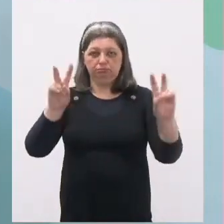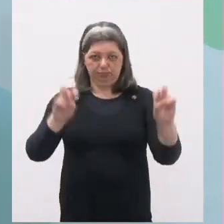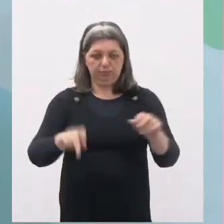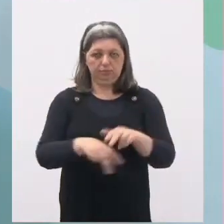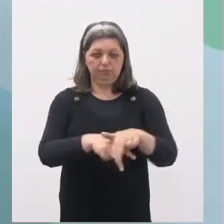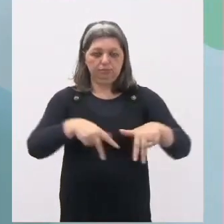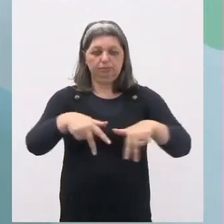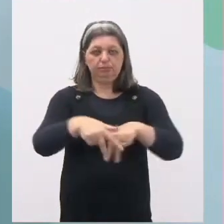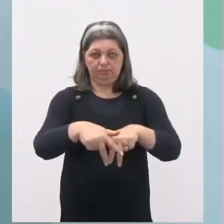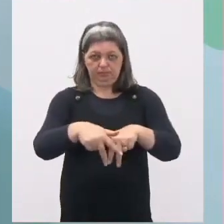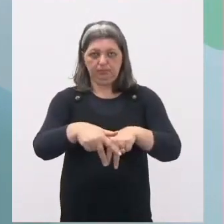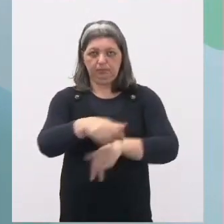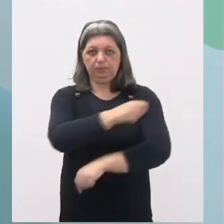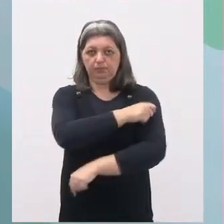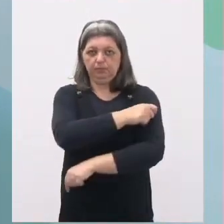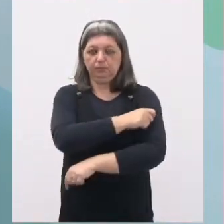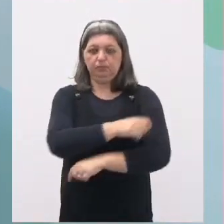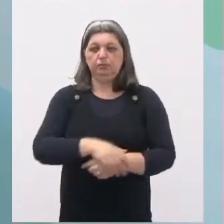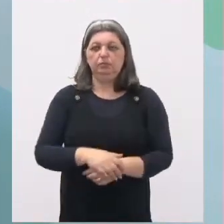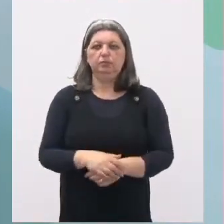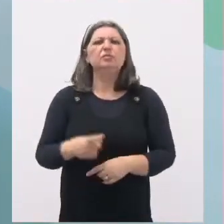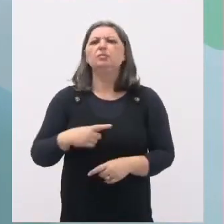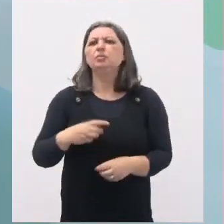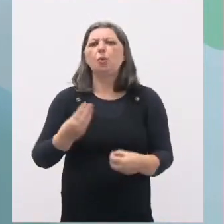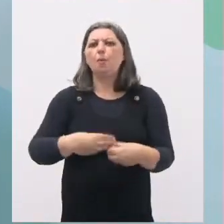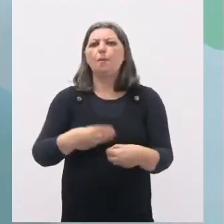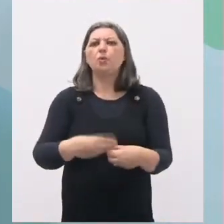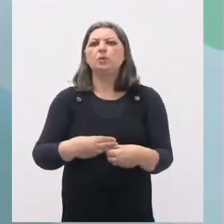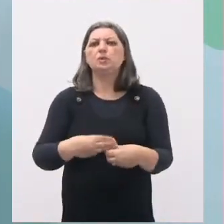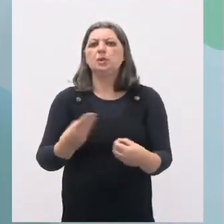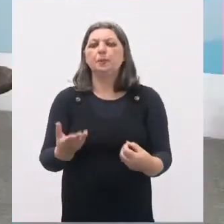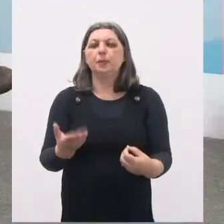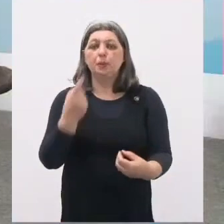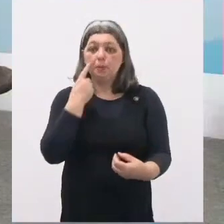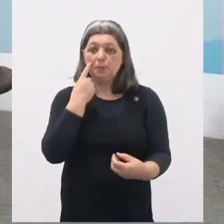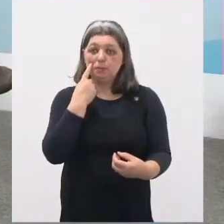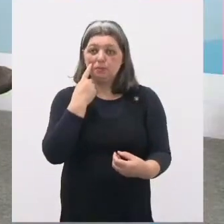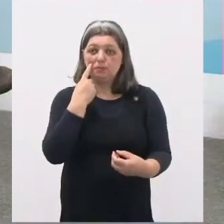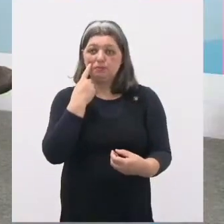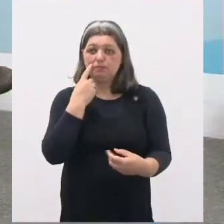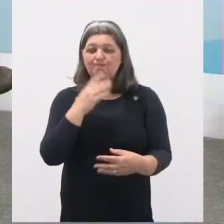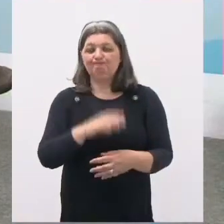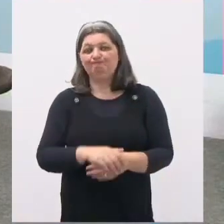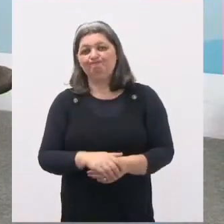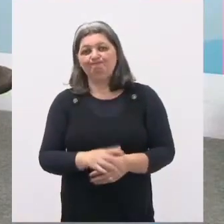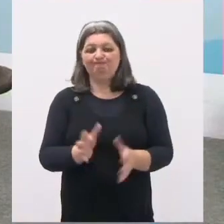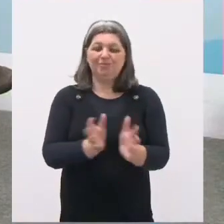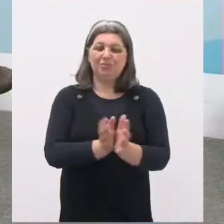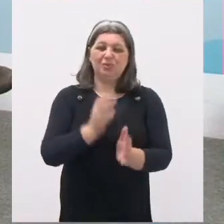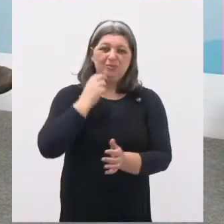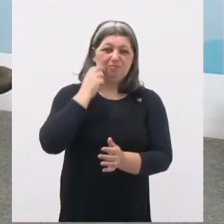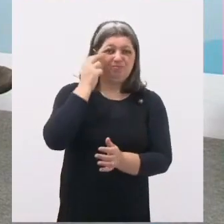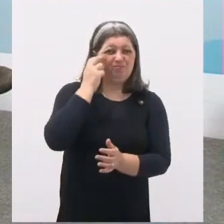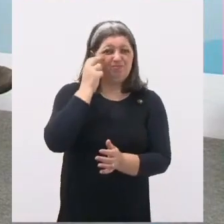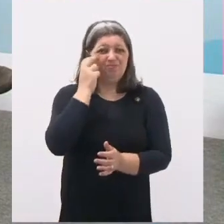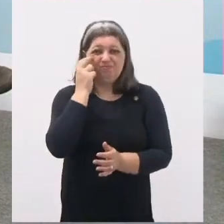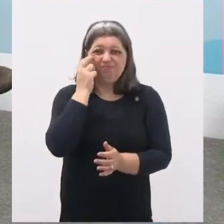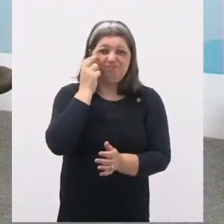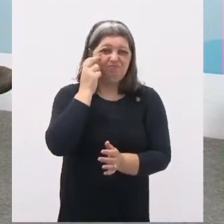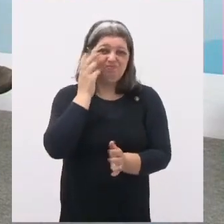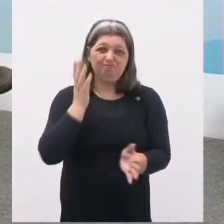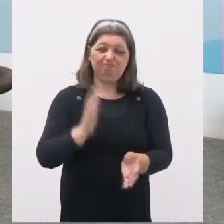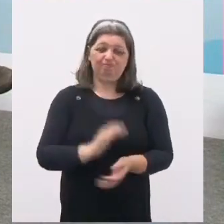dos estudantes. E no canal aí do município, Lu, como tá? Ai, o pessoal ainda tá tímido, Marcelo. Tá tímido, muito né? tímido.